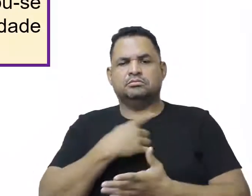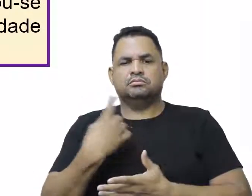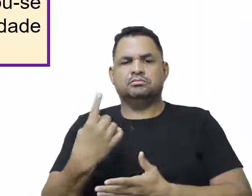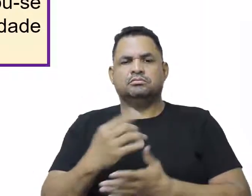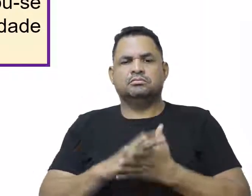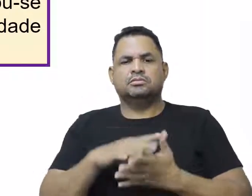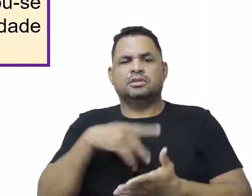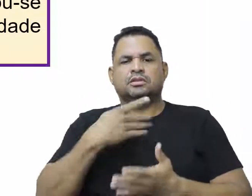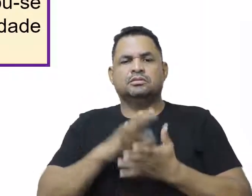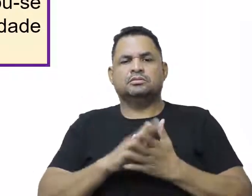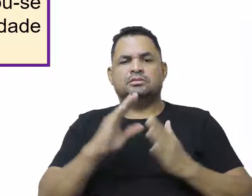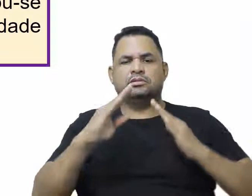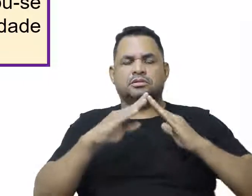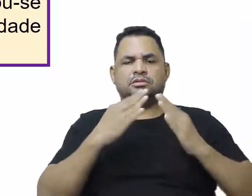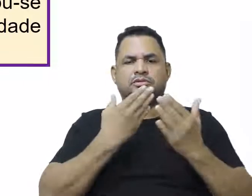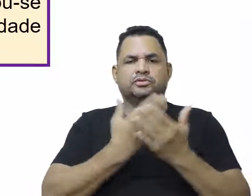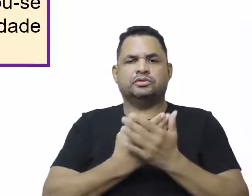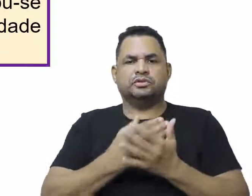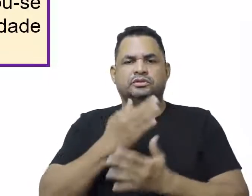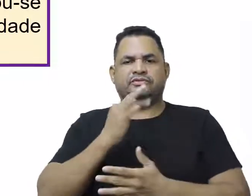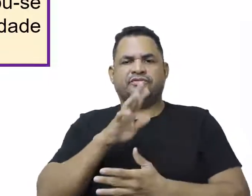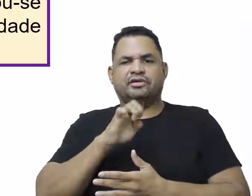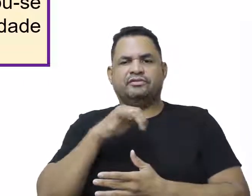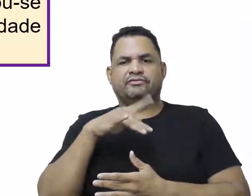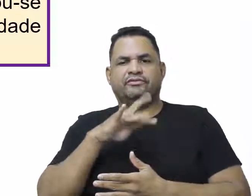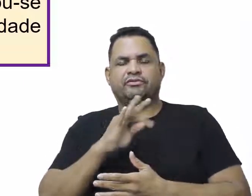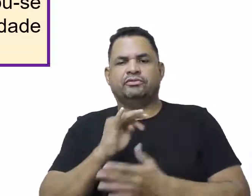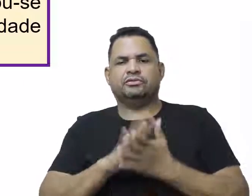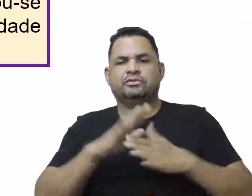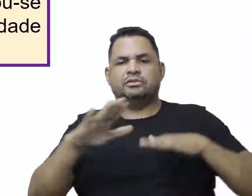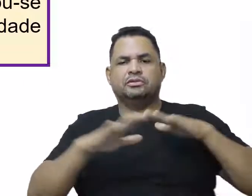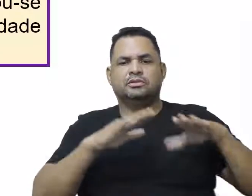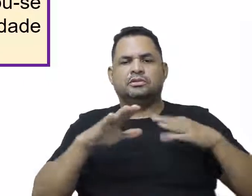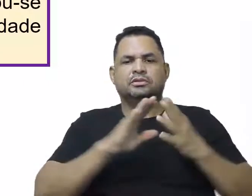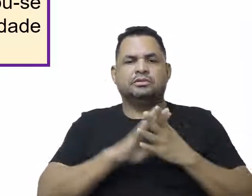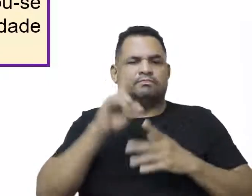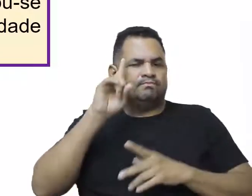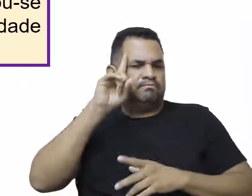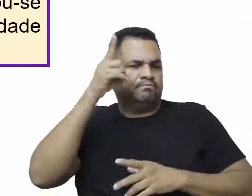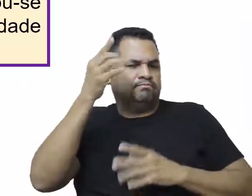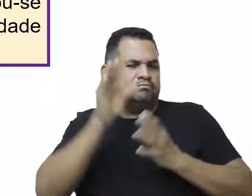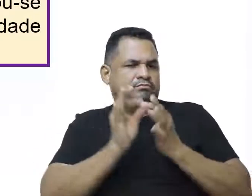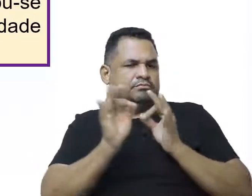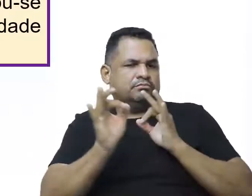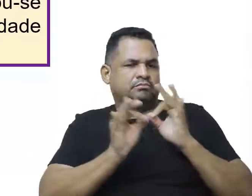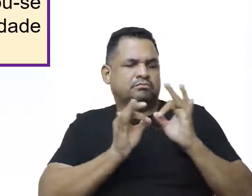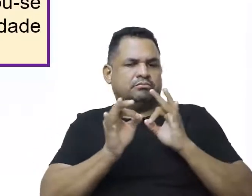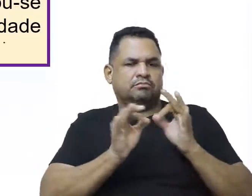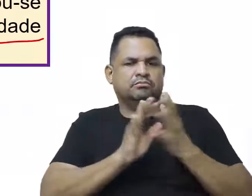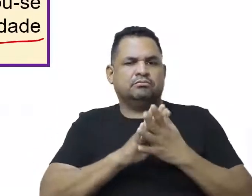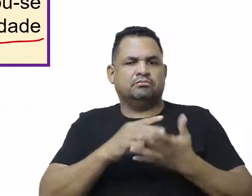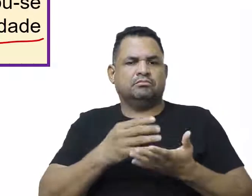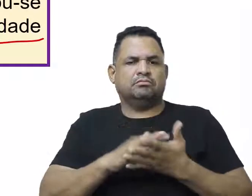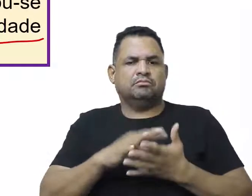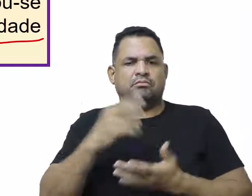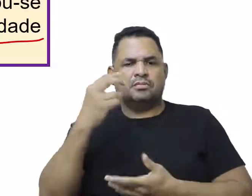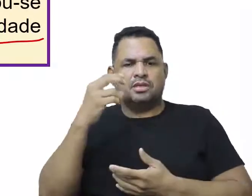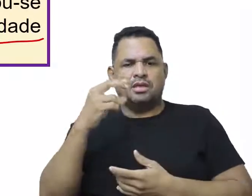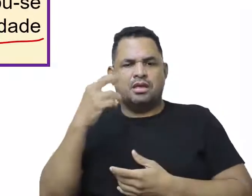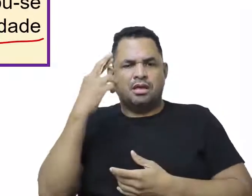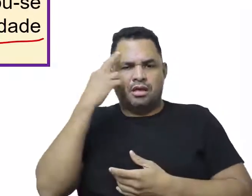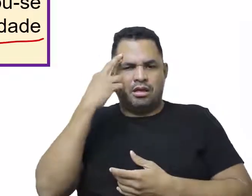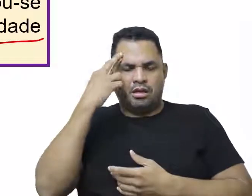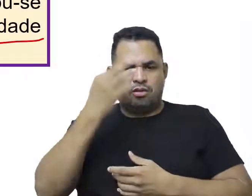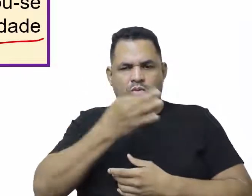falamos a escola de frango fofo que foi esse movimento intelectual que se caracterizou pela reflexão crítica sobre